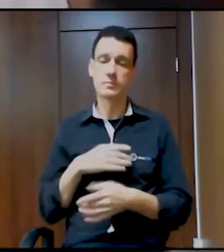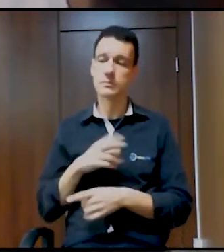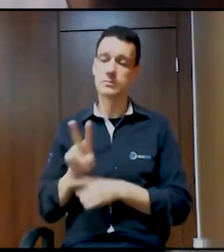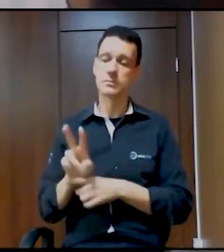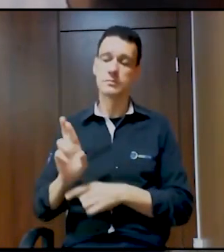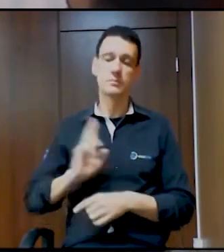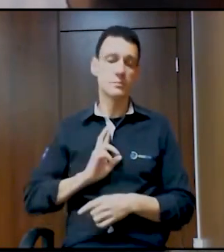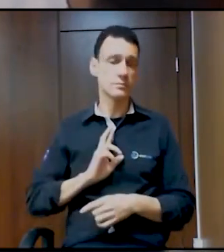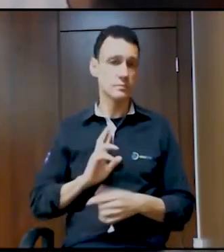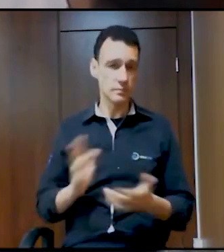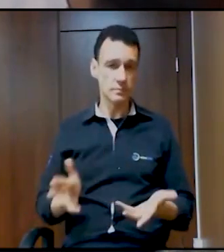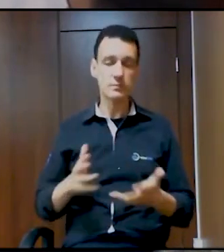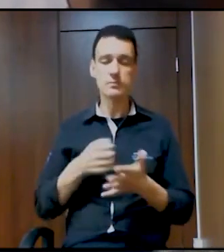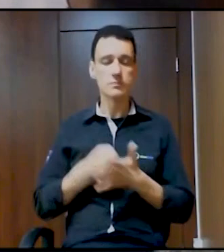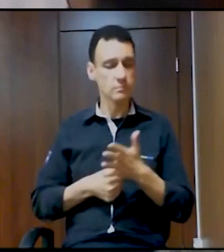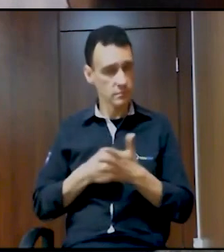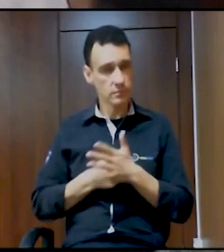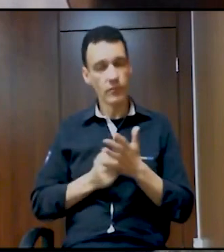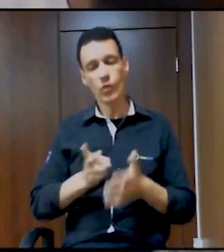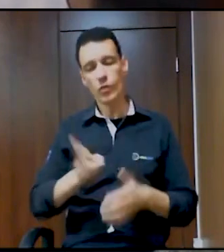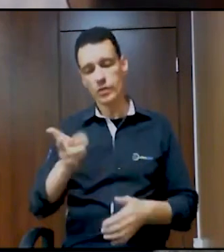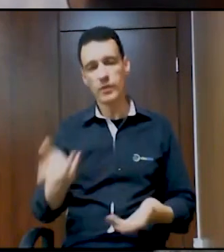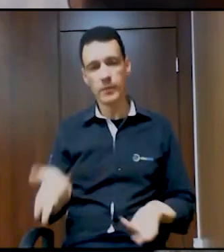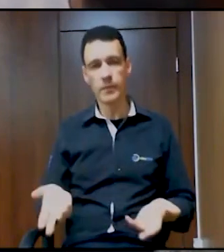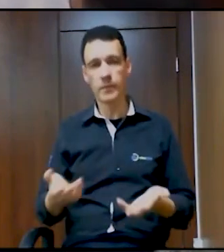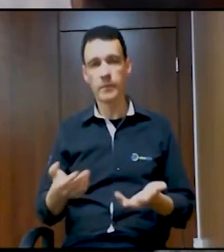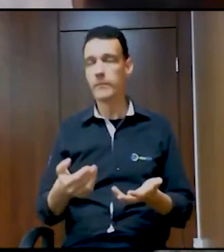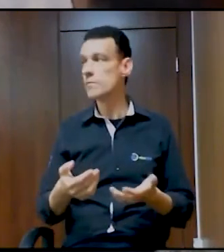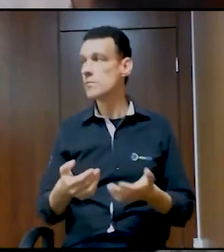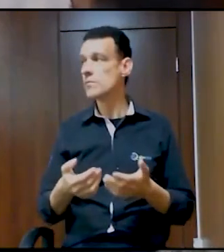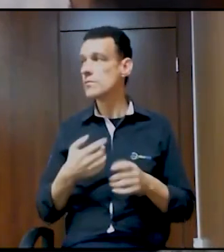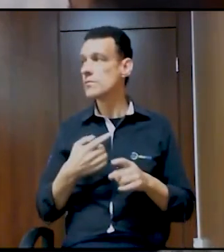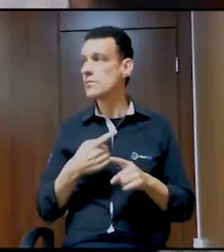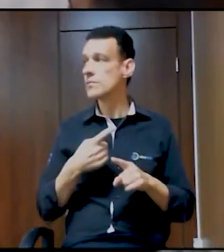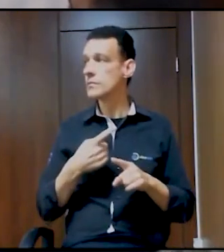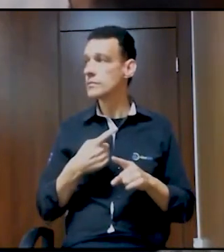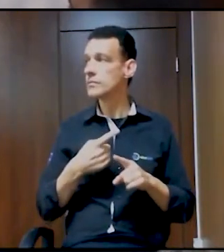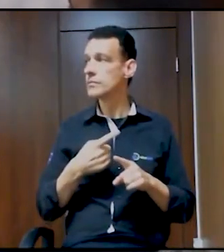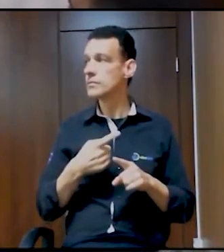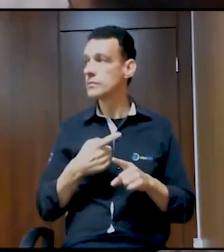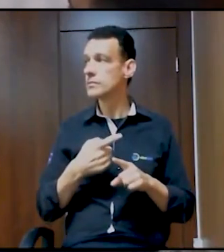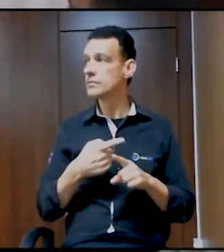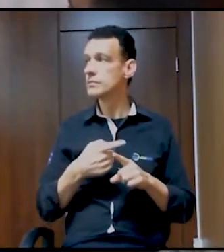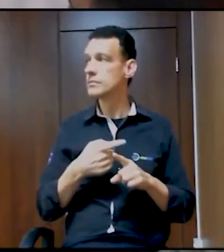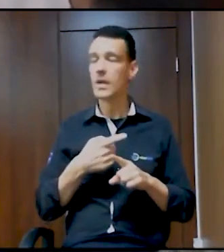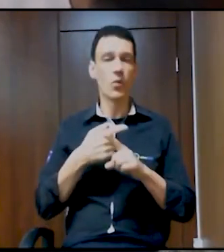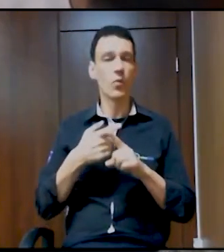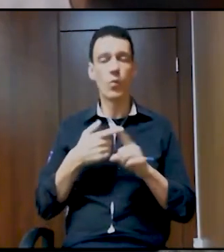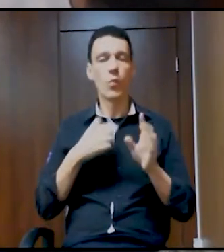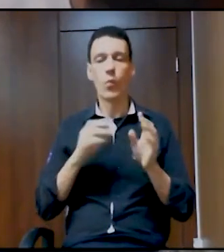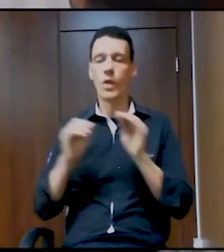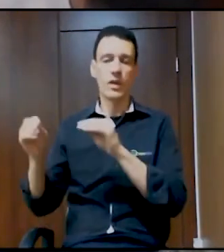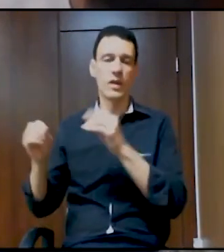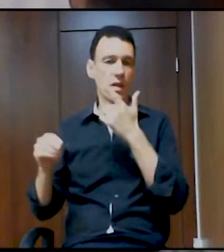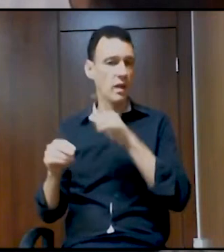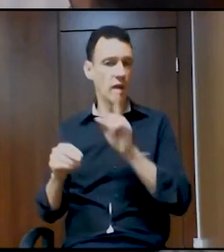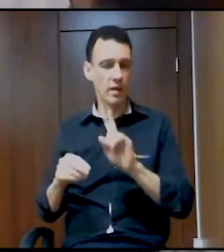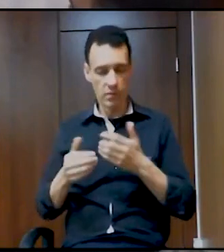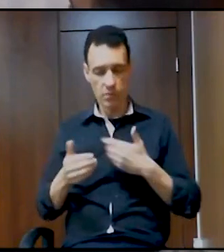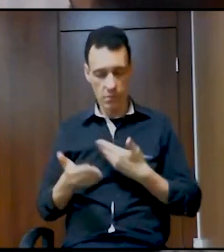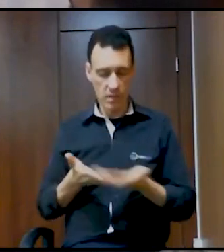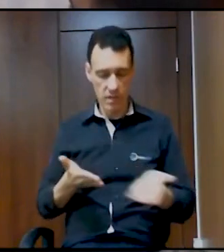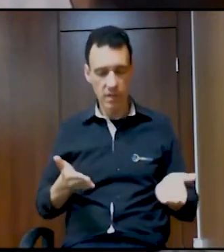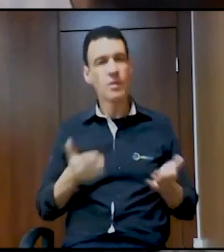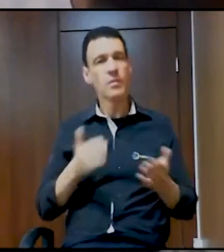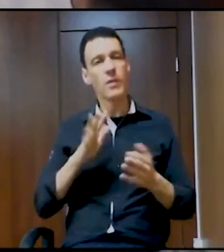E minha luta vai continuar. Porque eu não entrei nessa demanda, mas eu continuo na luta. E eu quero saber por que eu não